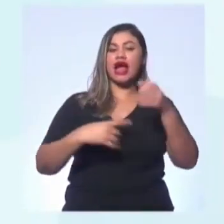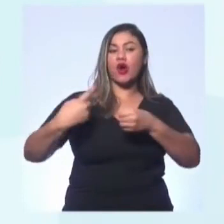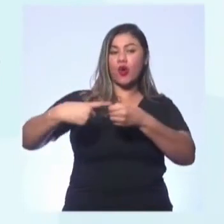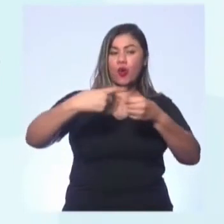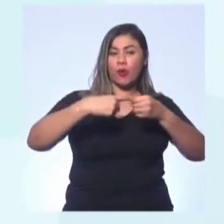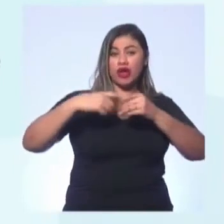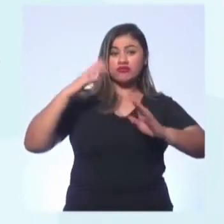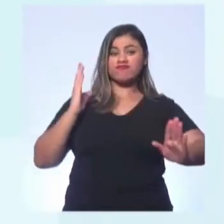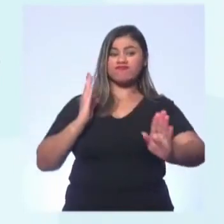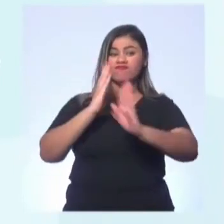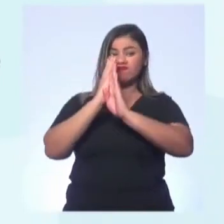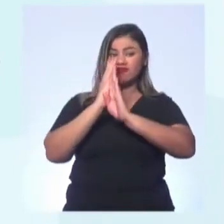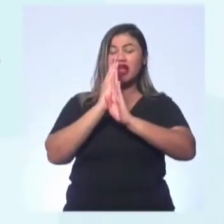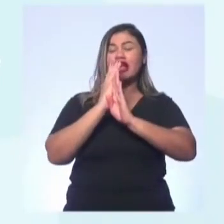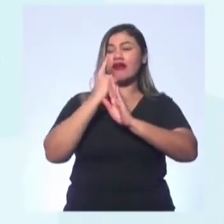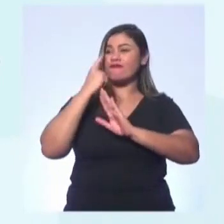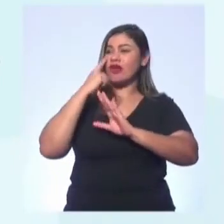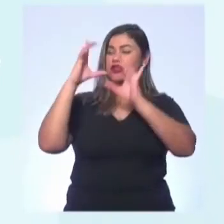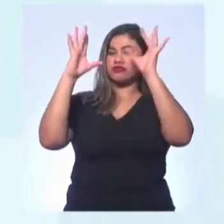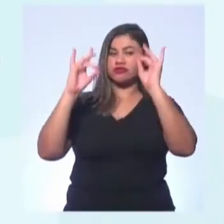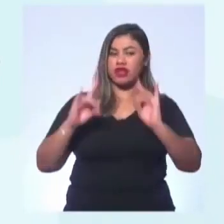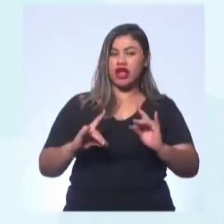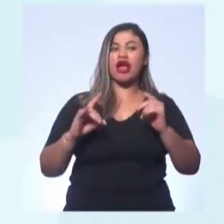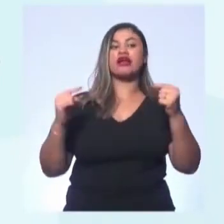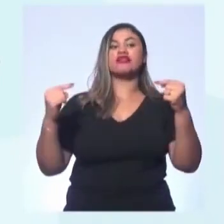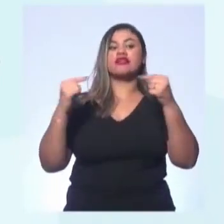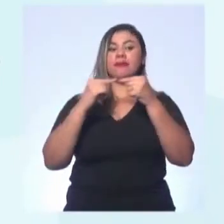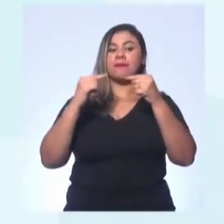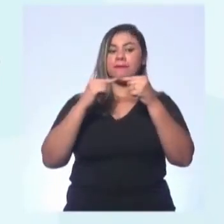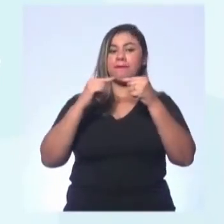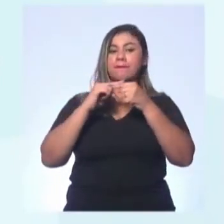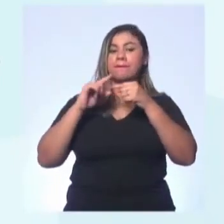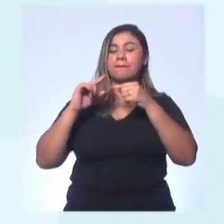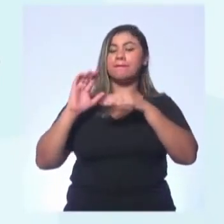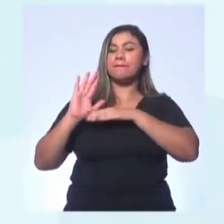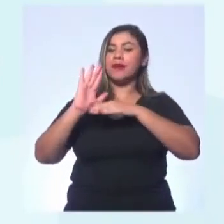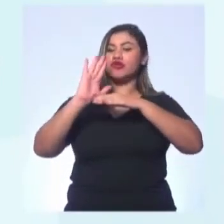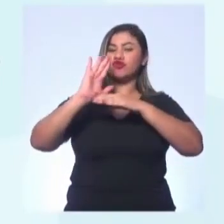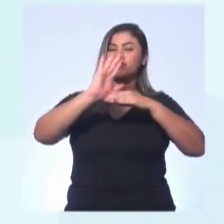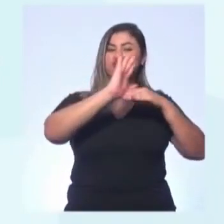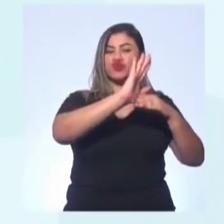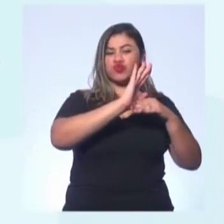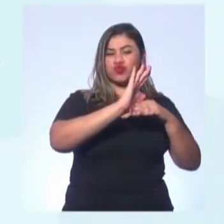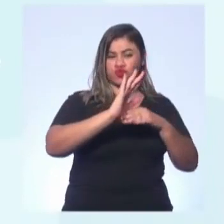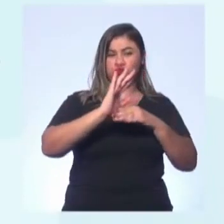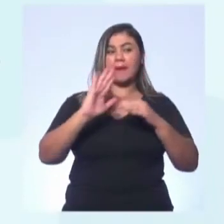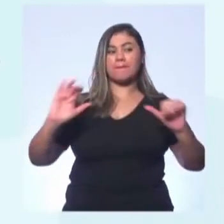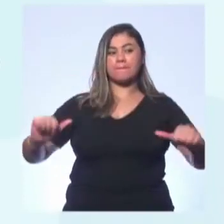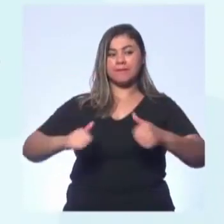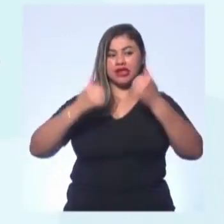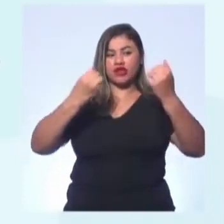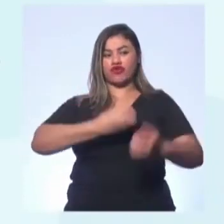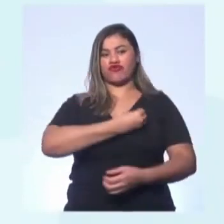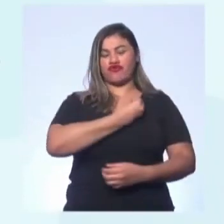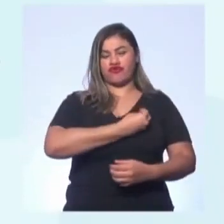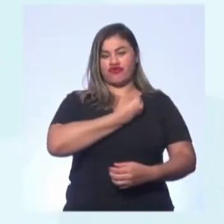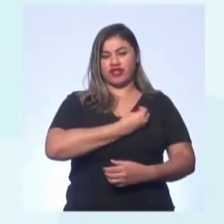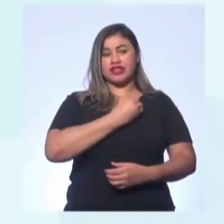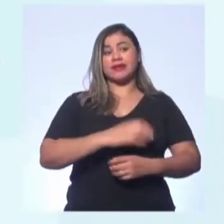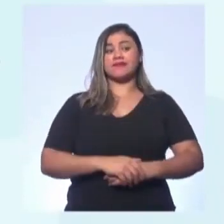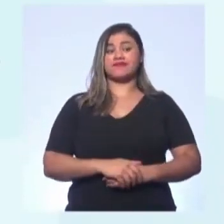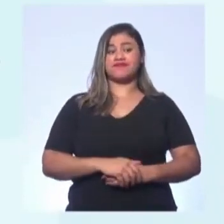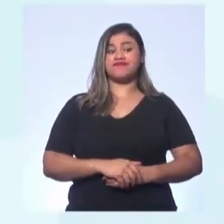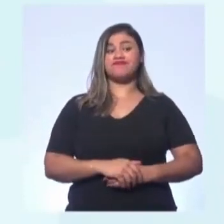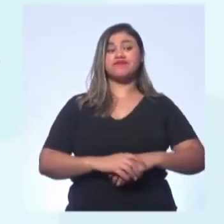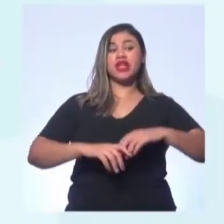propondo ações para a melhoria das condições de vida nas cidades brasileiras. A unidade temática, redes